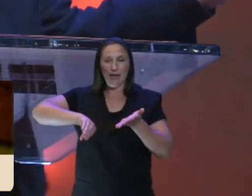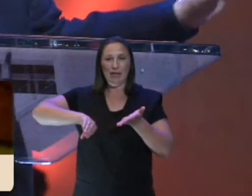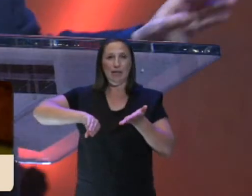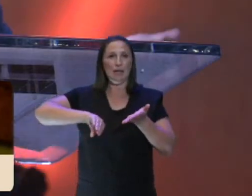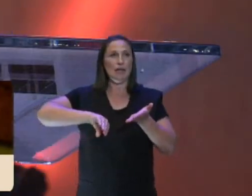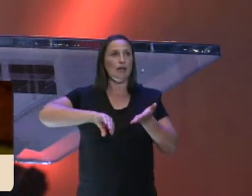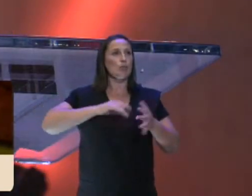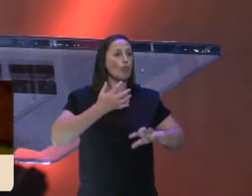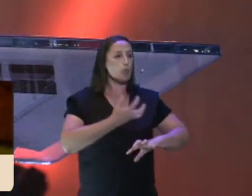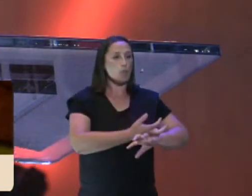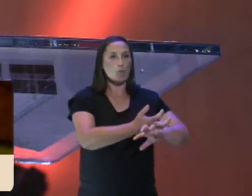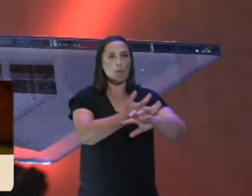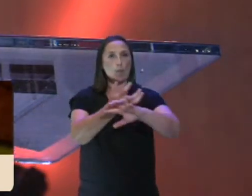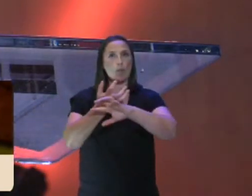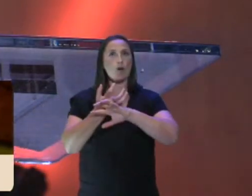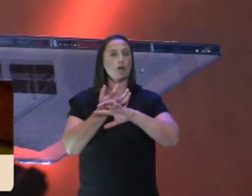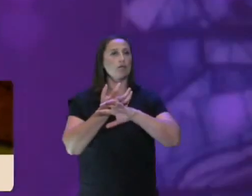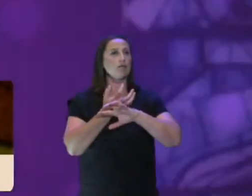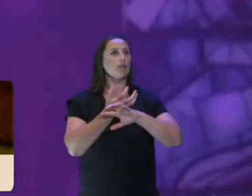coisa ruim.